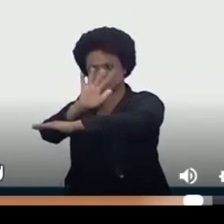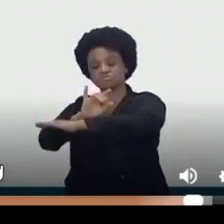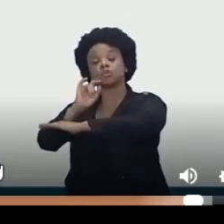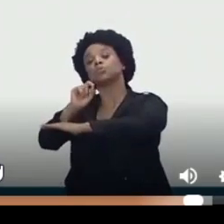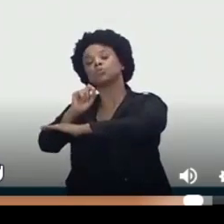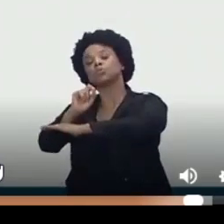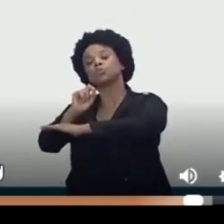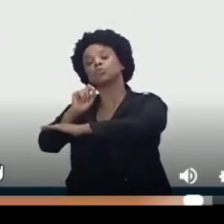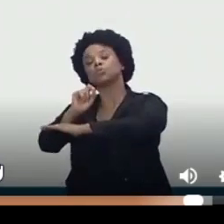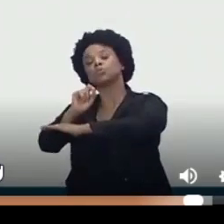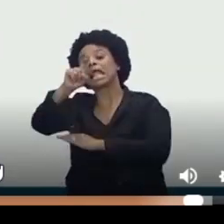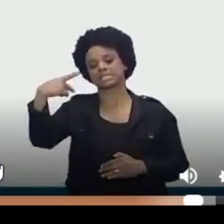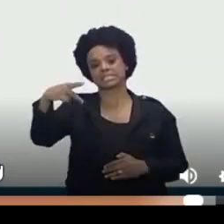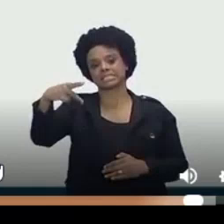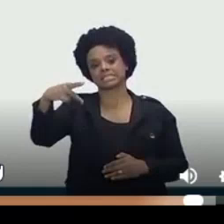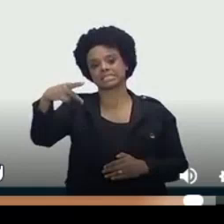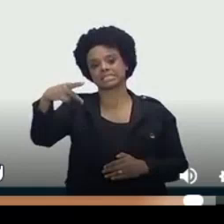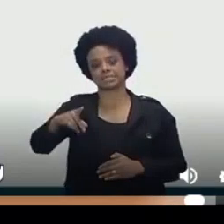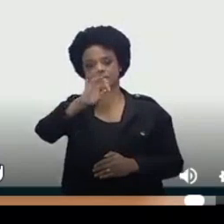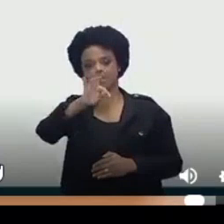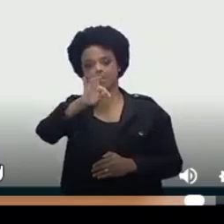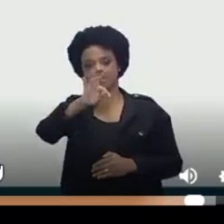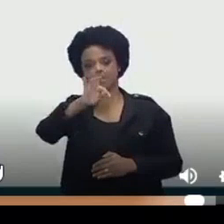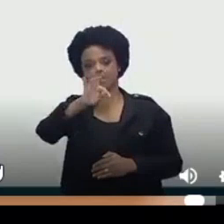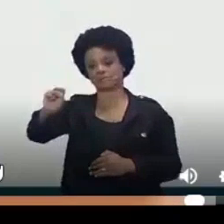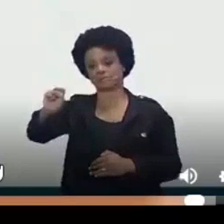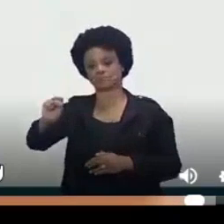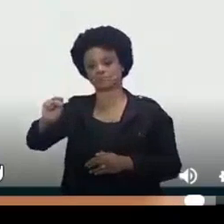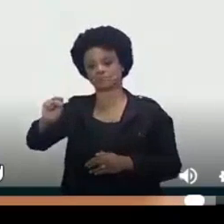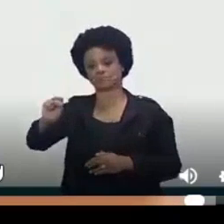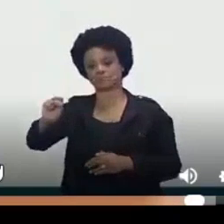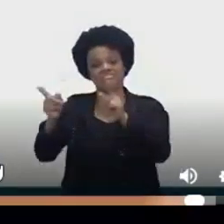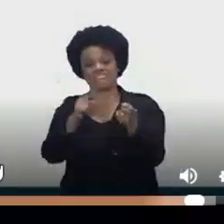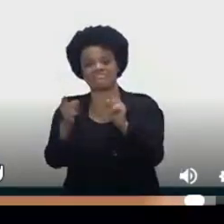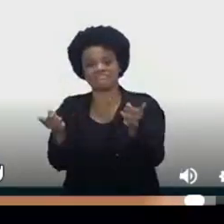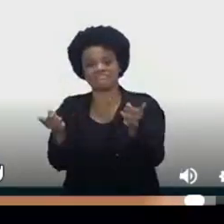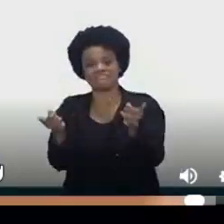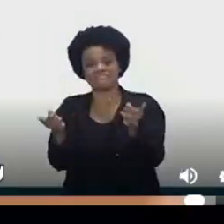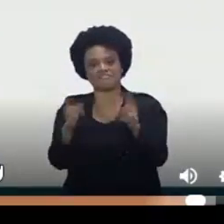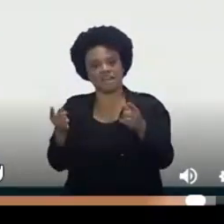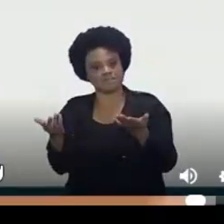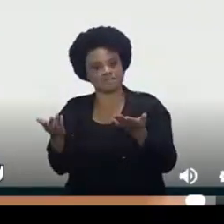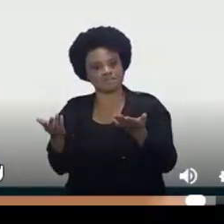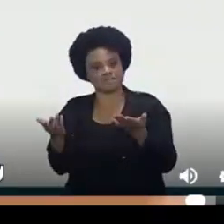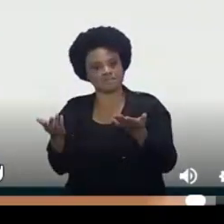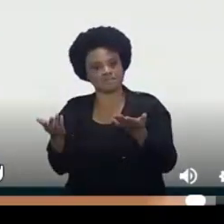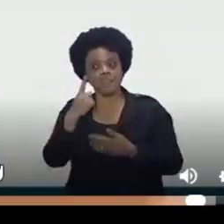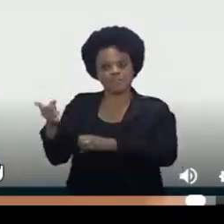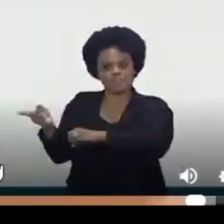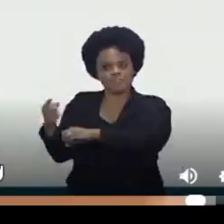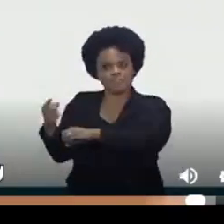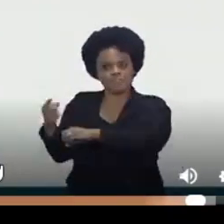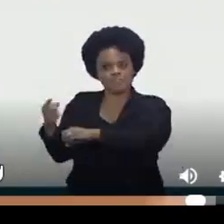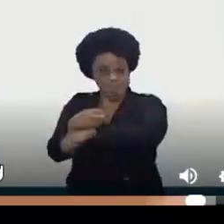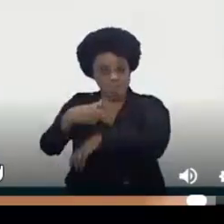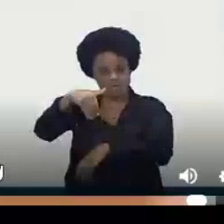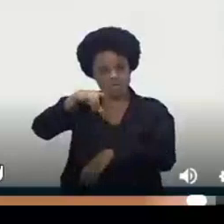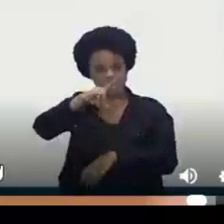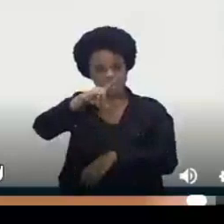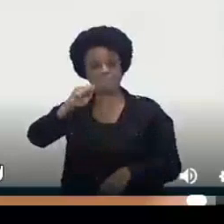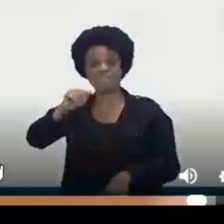ele é o seu ΔS. Porque veja que velocidade média, ele depende de